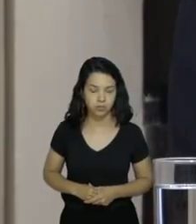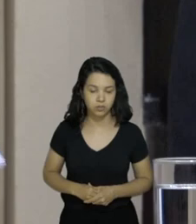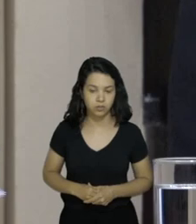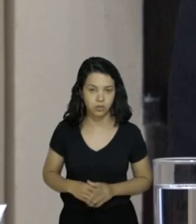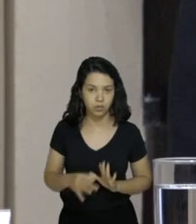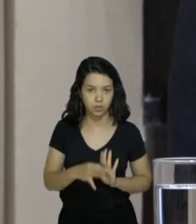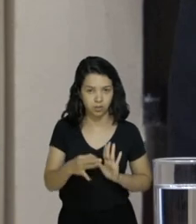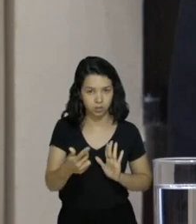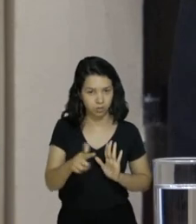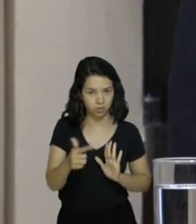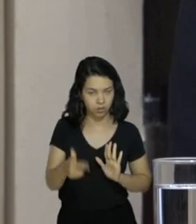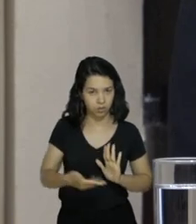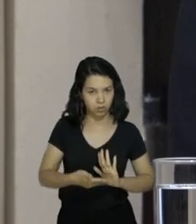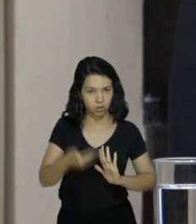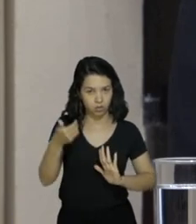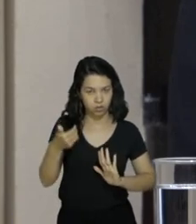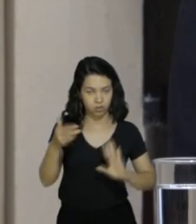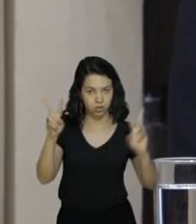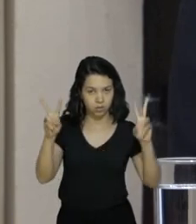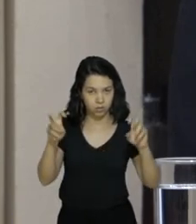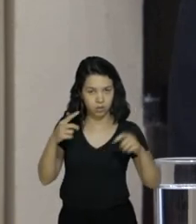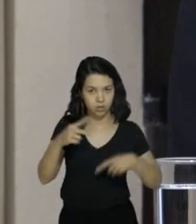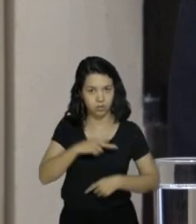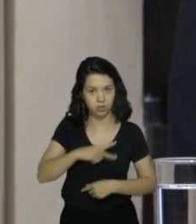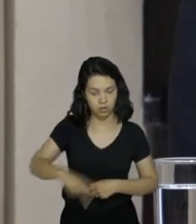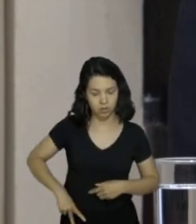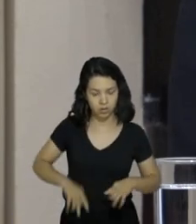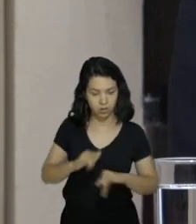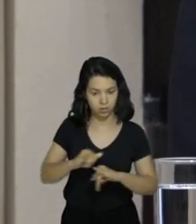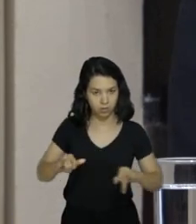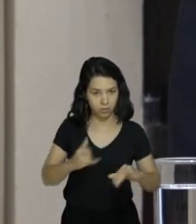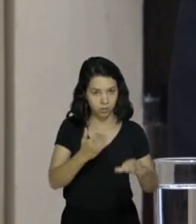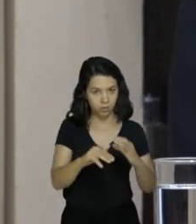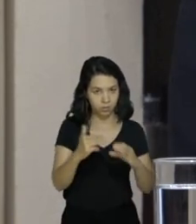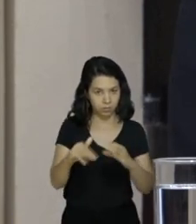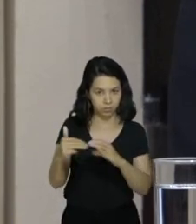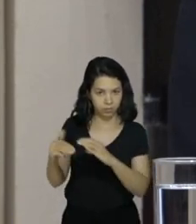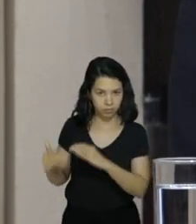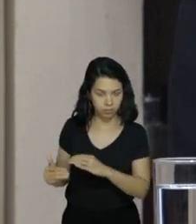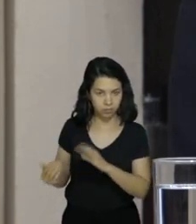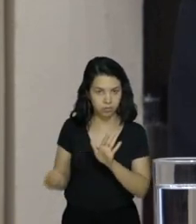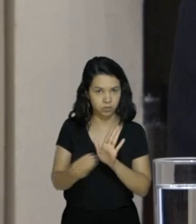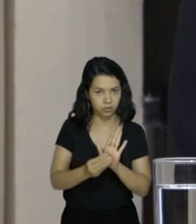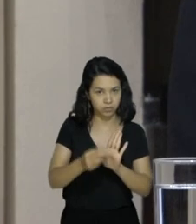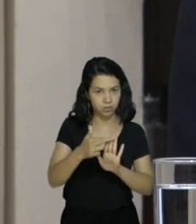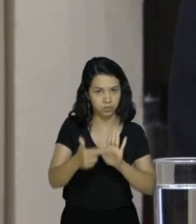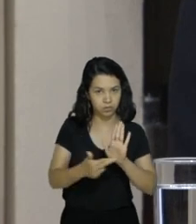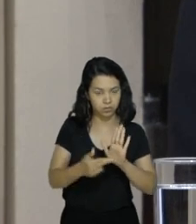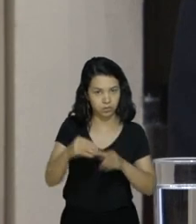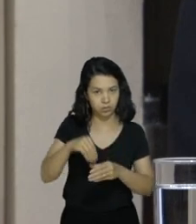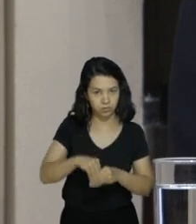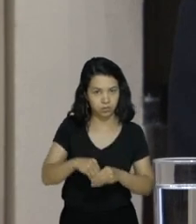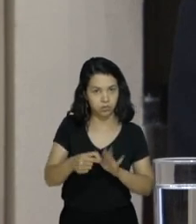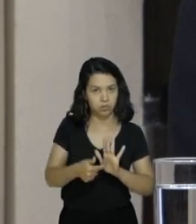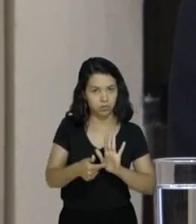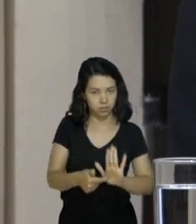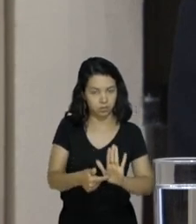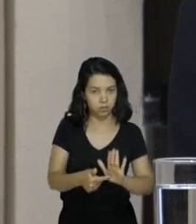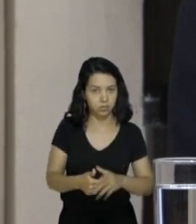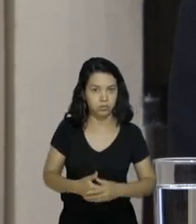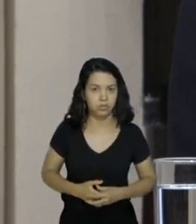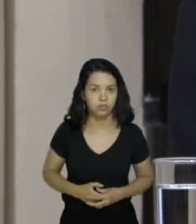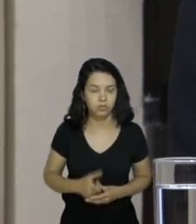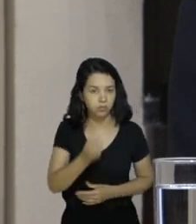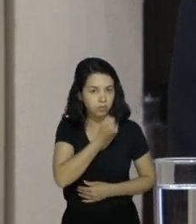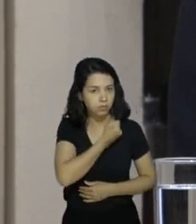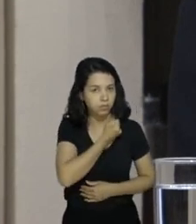retirada de pauta. Esta presidência comunica e encaminhará aos destinatários, conforme determina o regimento interno, as seguintes indicações. Indicações de